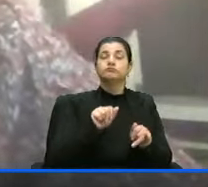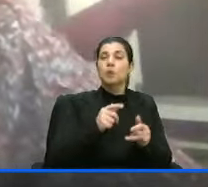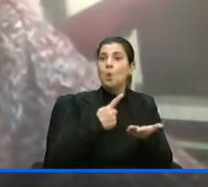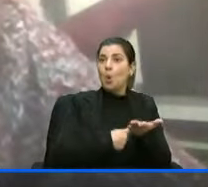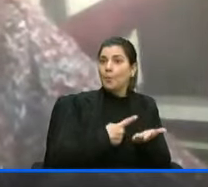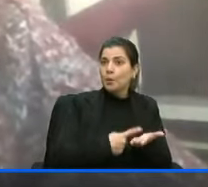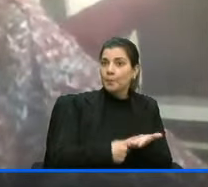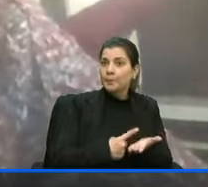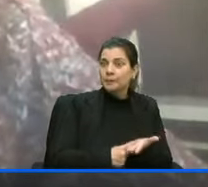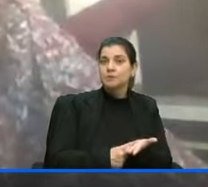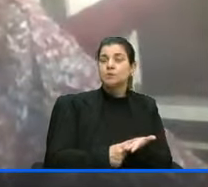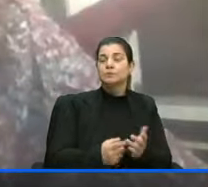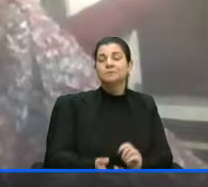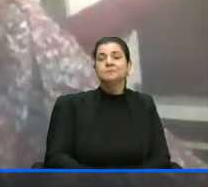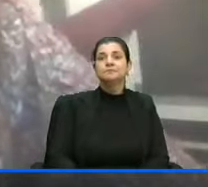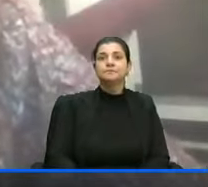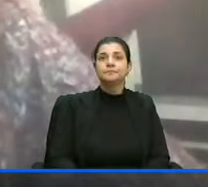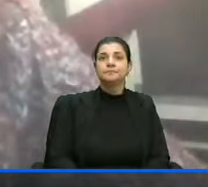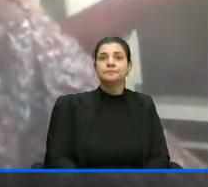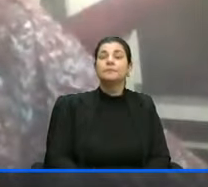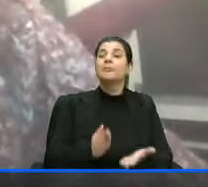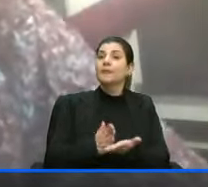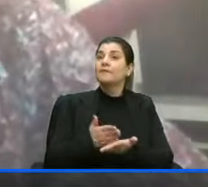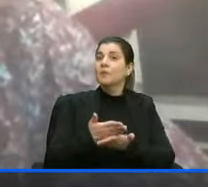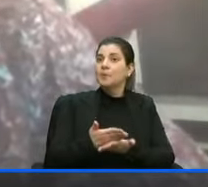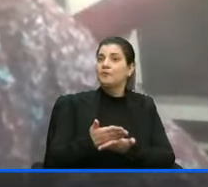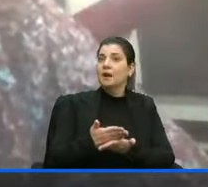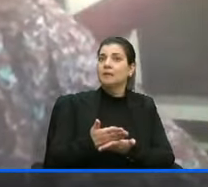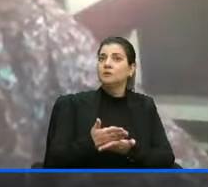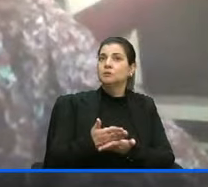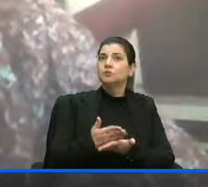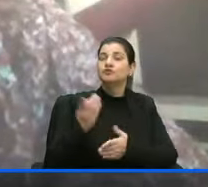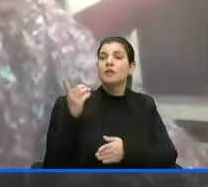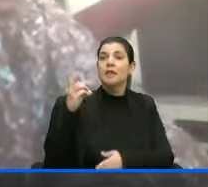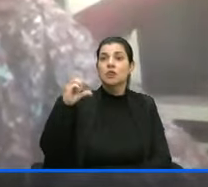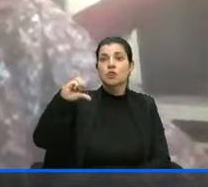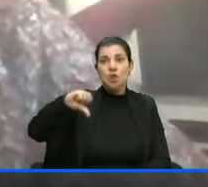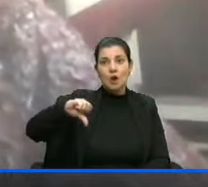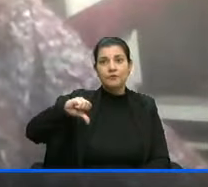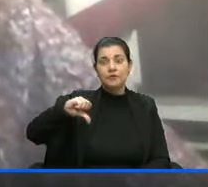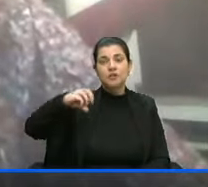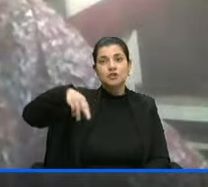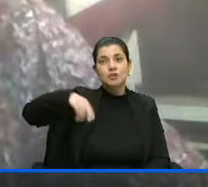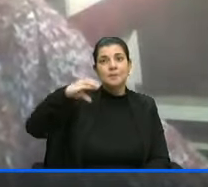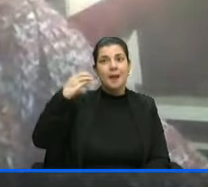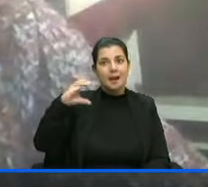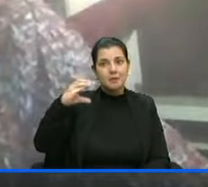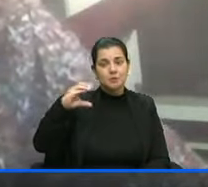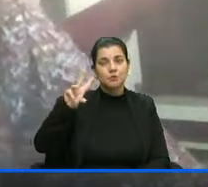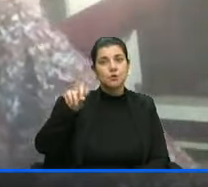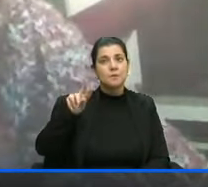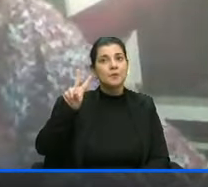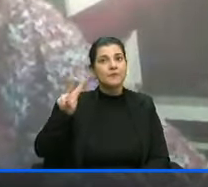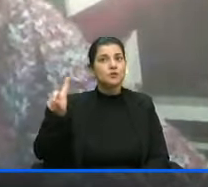requerente desta audiência. Foi aprovada em 9/3, lá em março, né, de